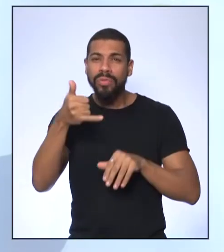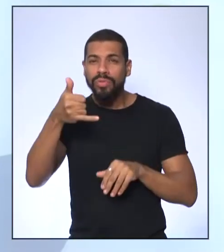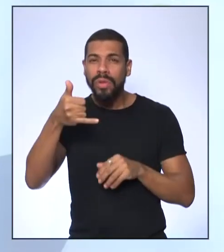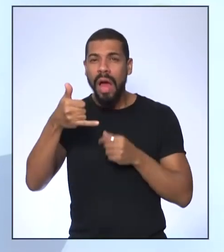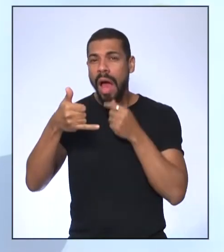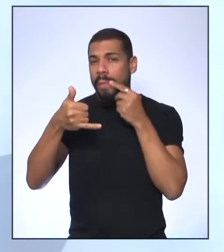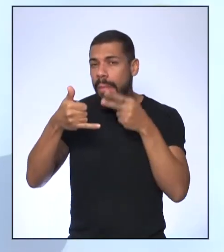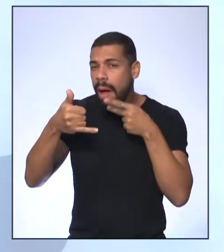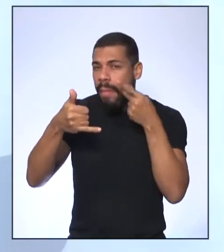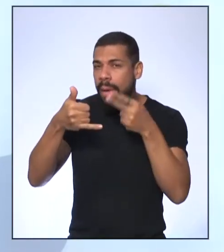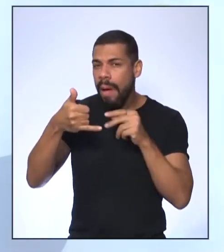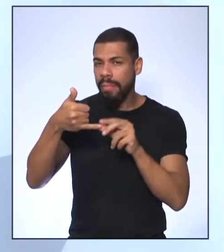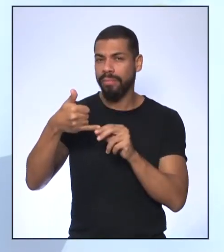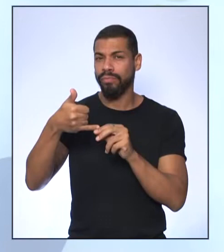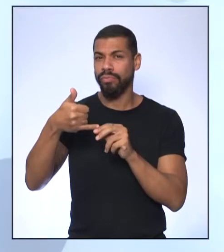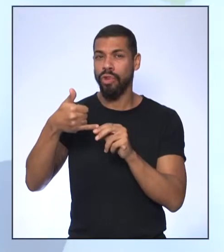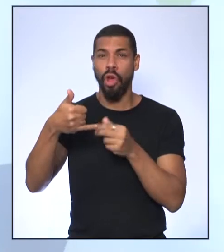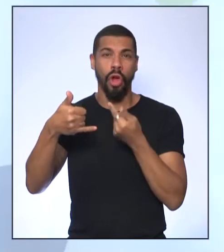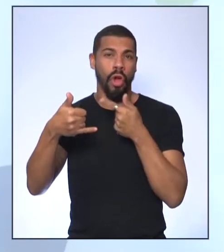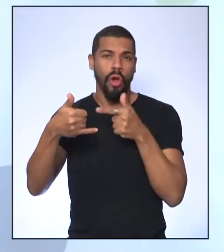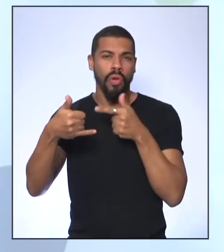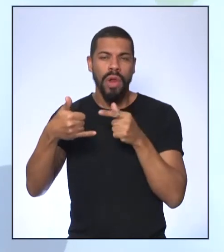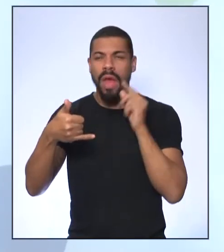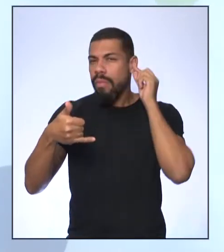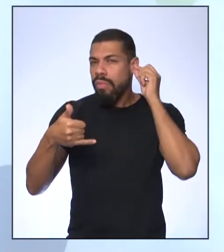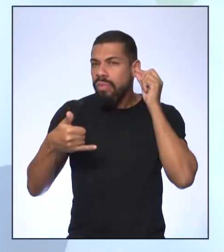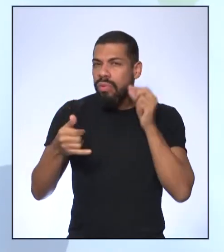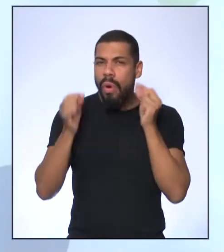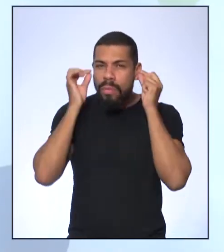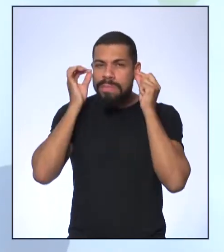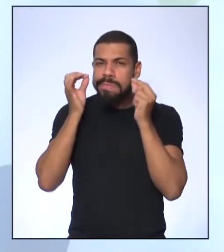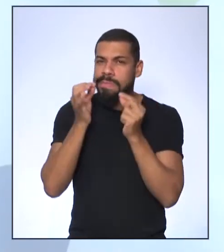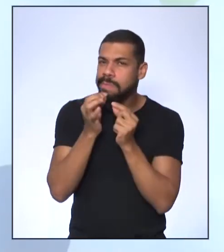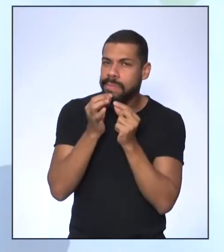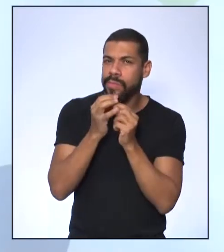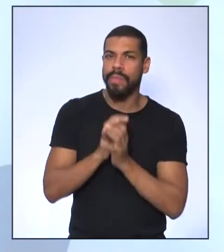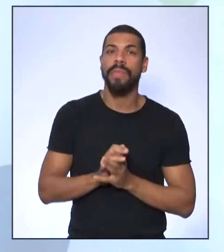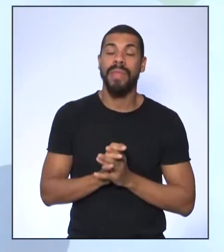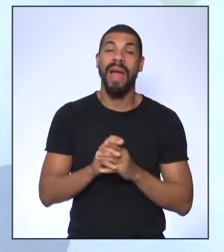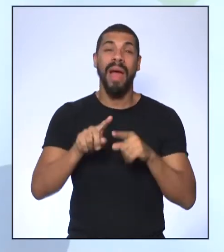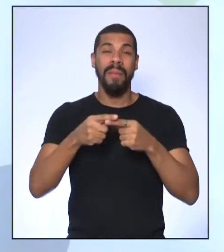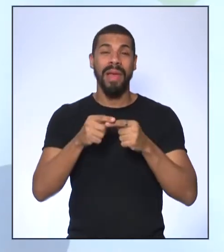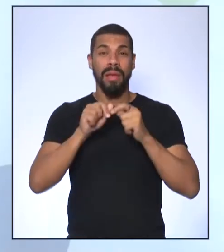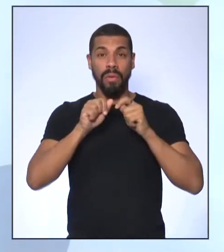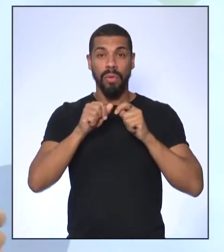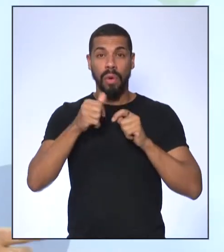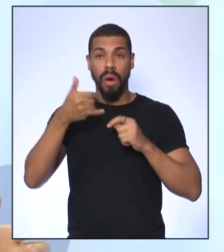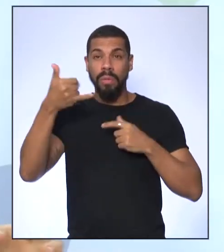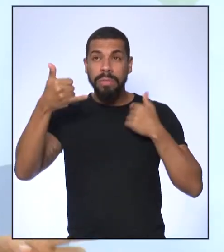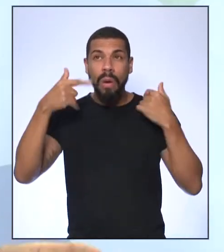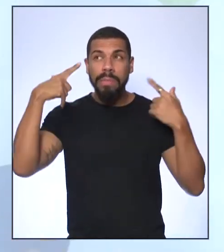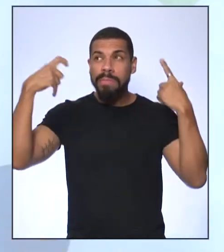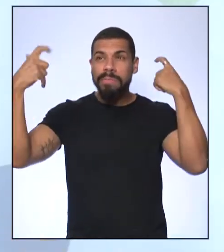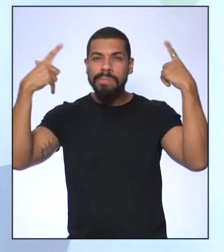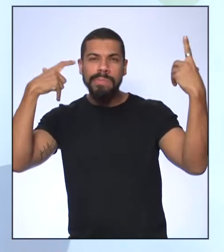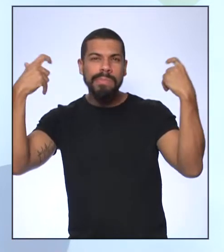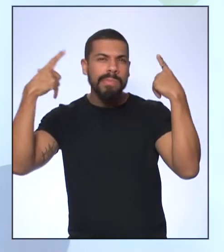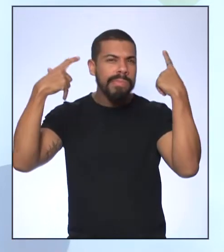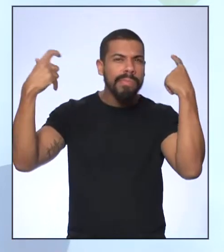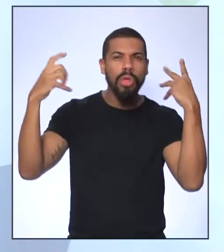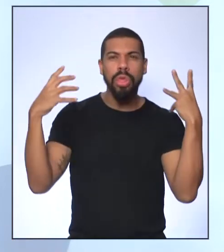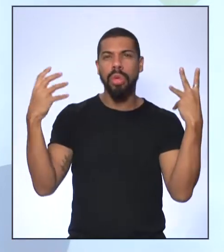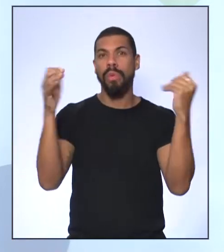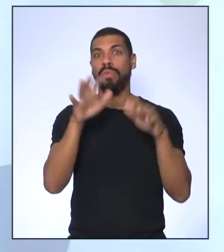que é um microfone sem conectar o fone, aquele microfone aberto, né? Ele tem um som mais aberto, ele capta o som do ambiente. Captando o